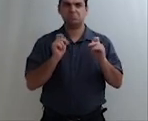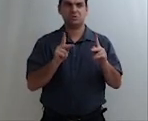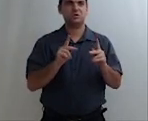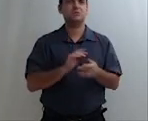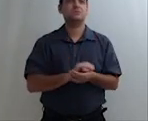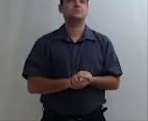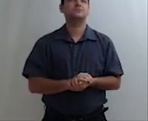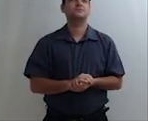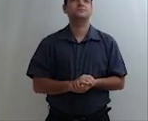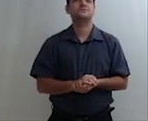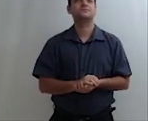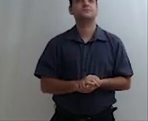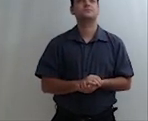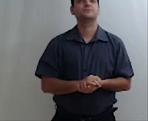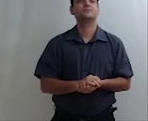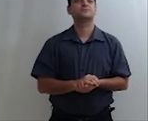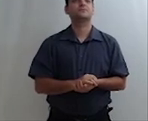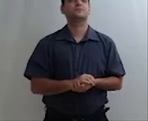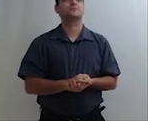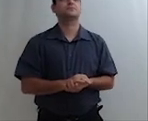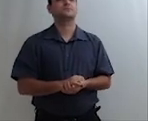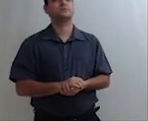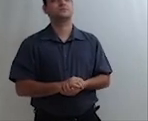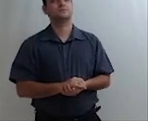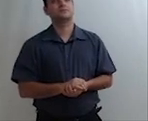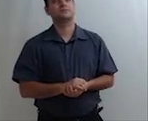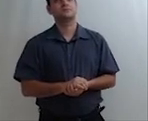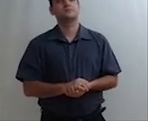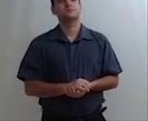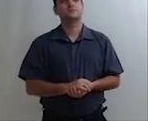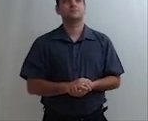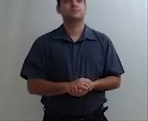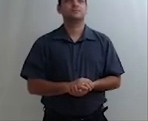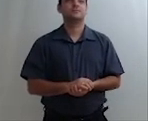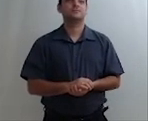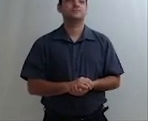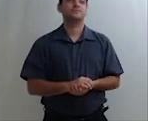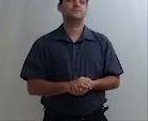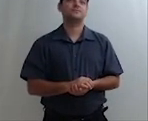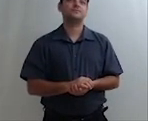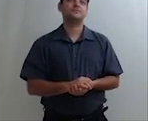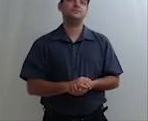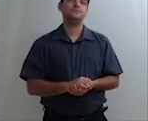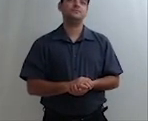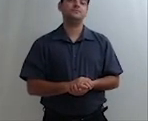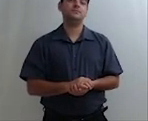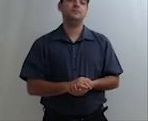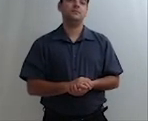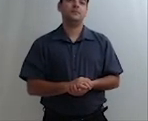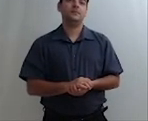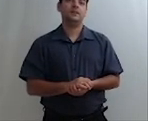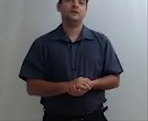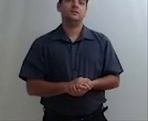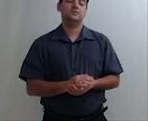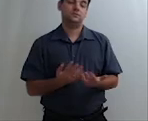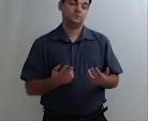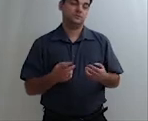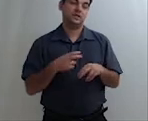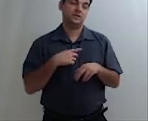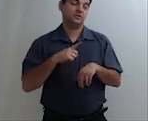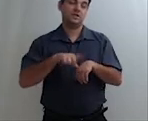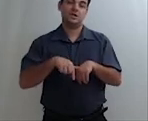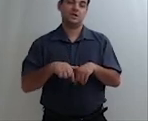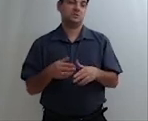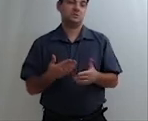que ele foi eh oferecida correndo então a preclusão igualmente então Por conta desses